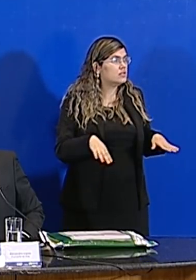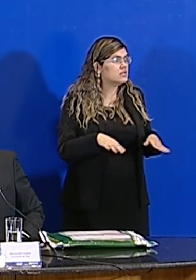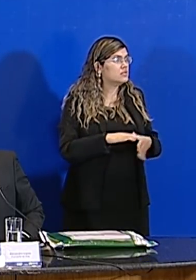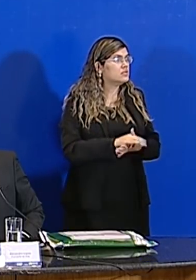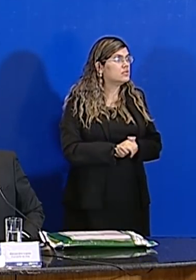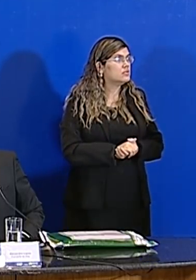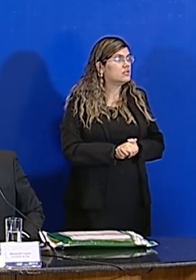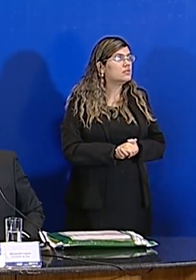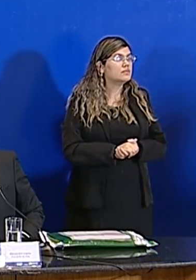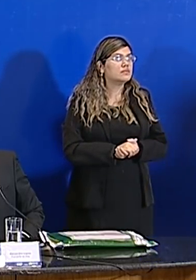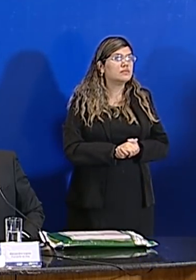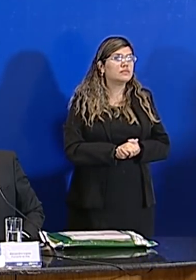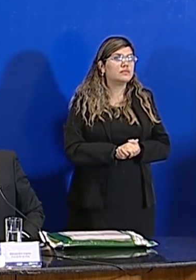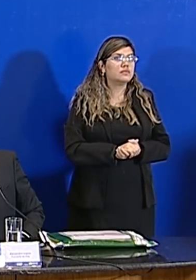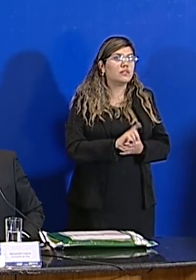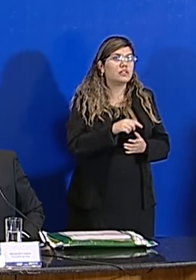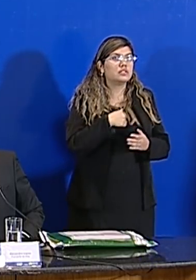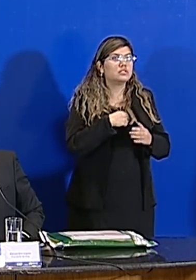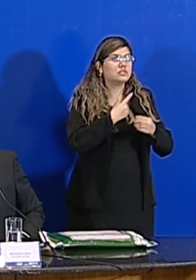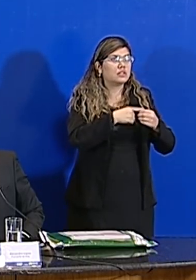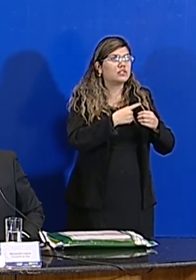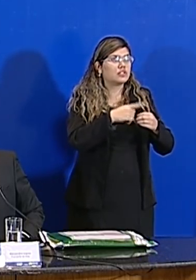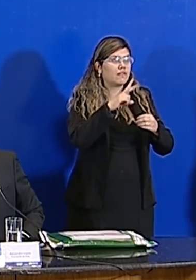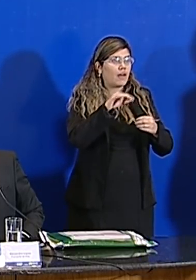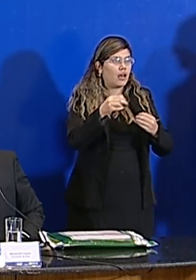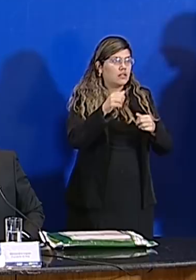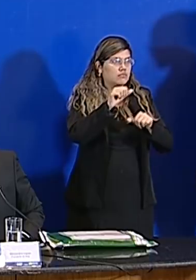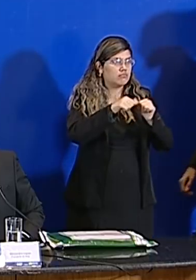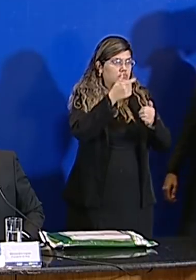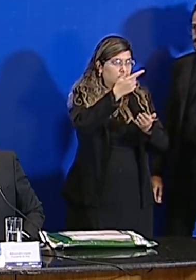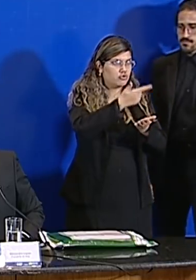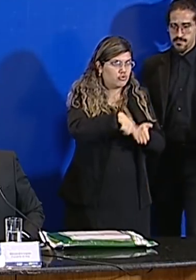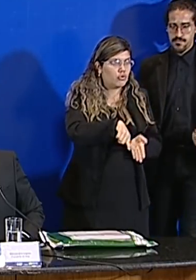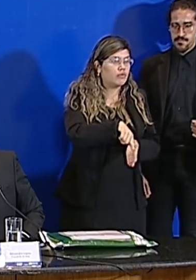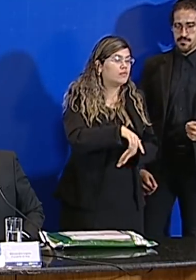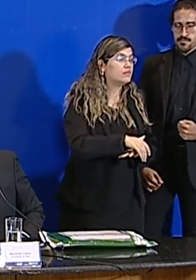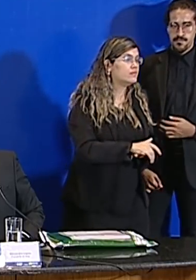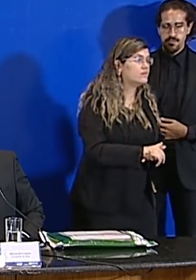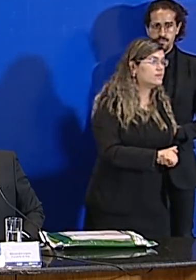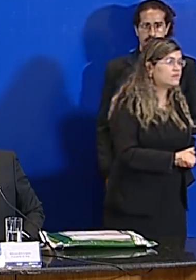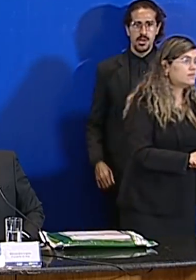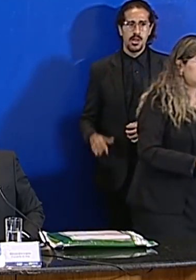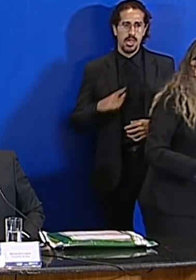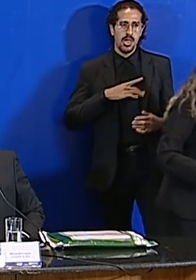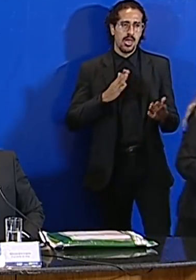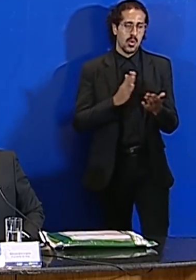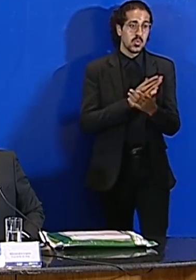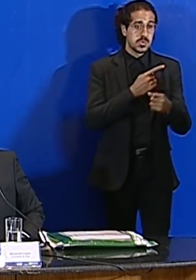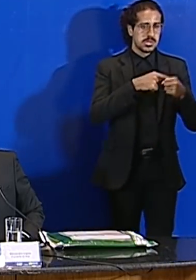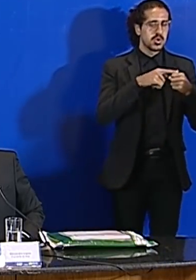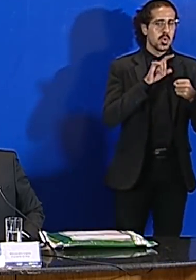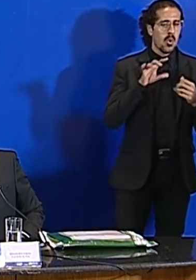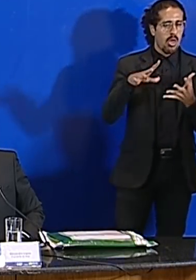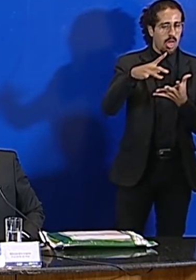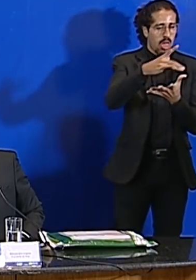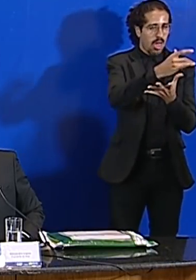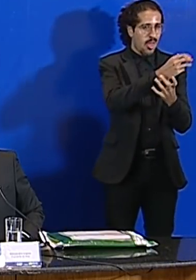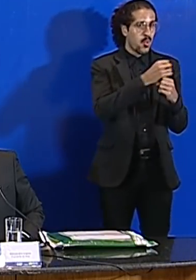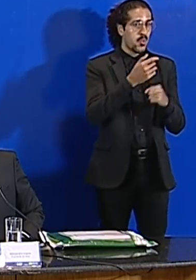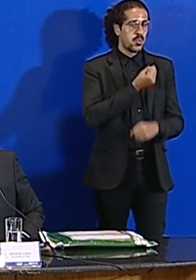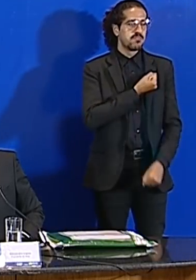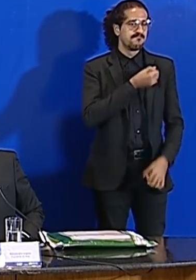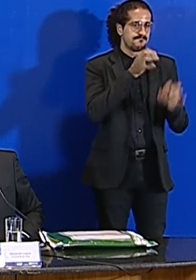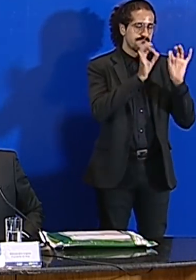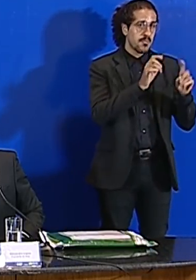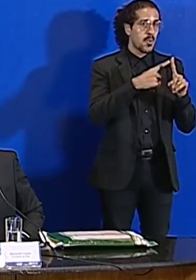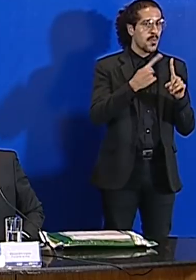que vão fazer a reaplicação de prova? Já temos tudo isso aí. São as suas cidades, agora só estamos fechando os números certinhos, porque, por